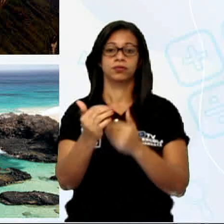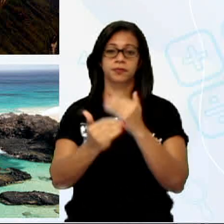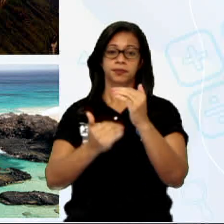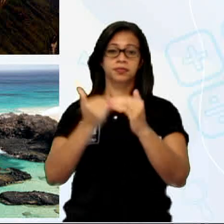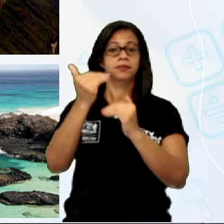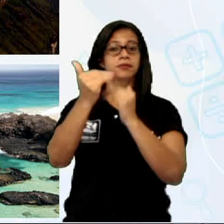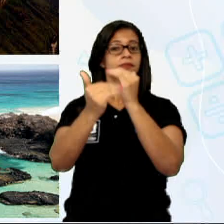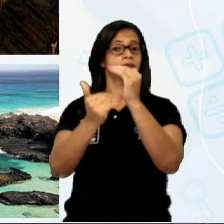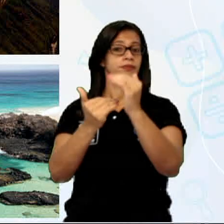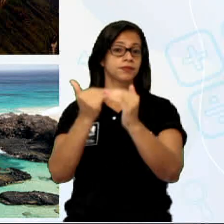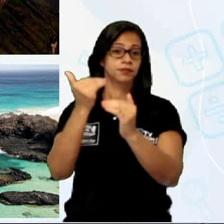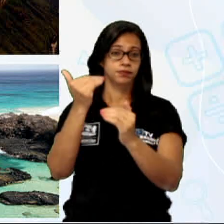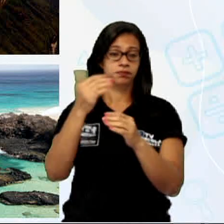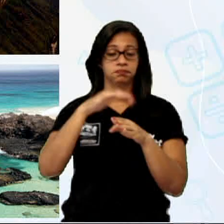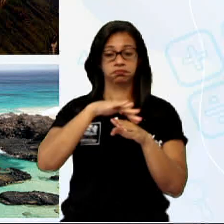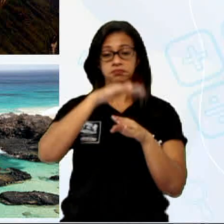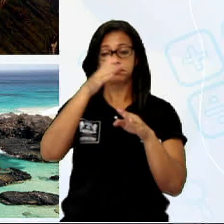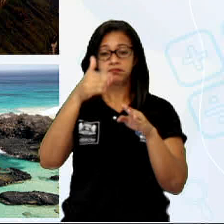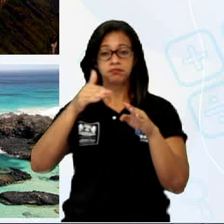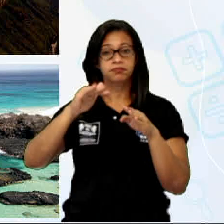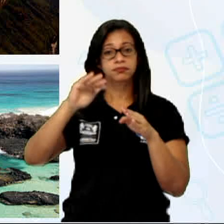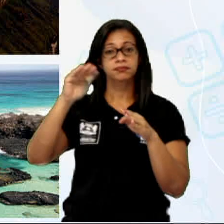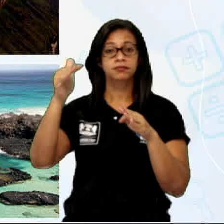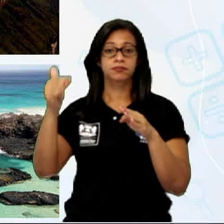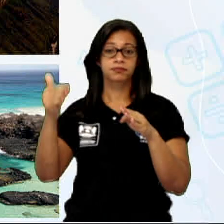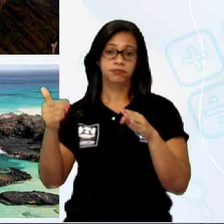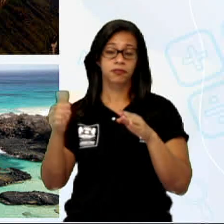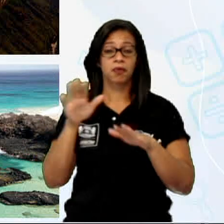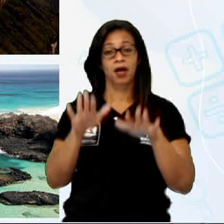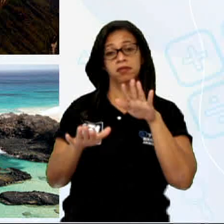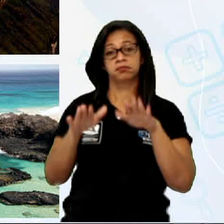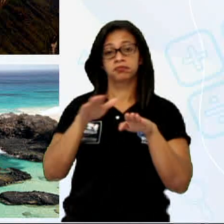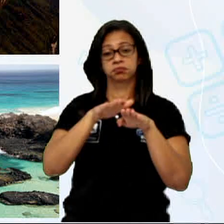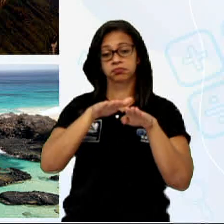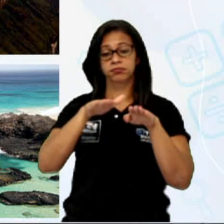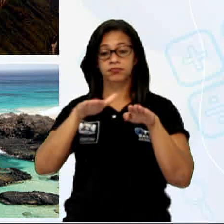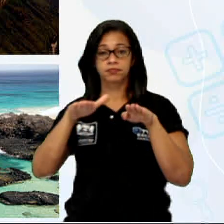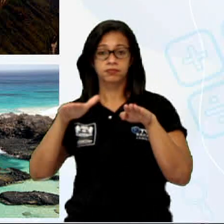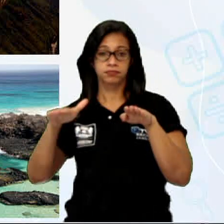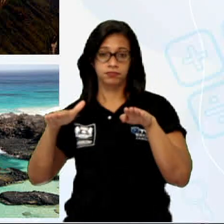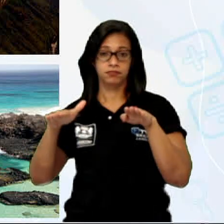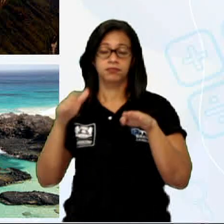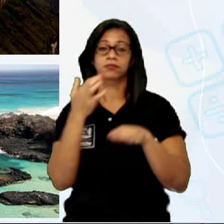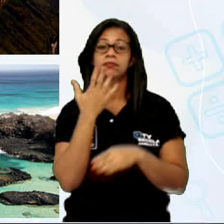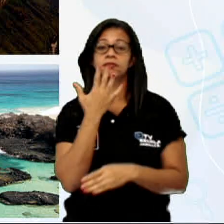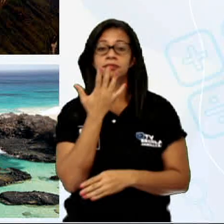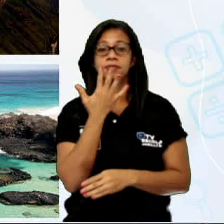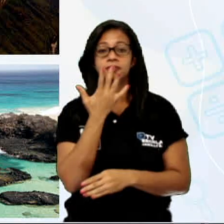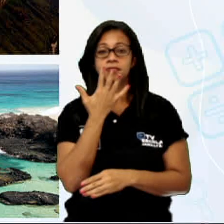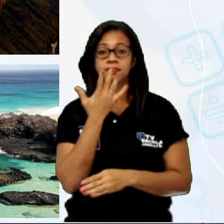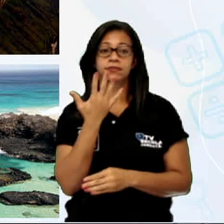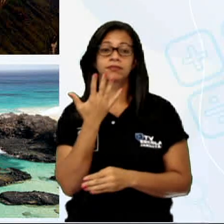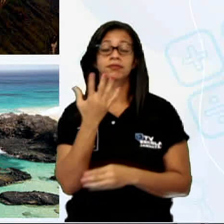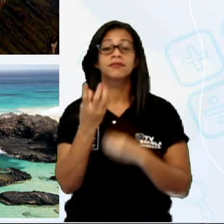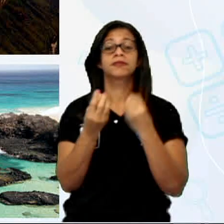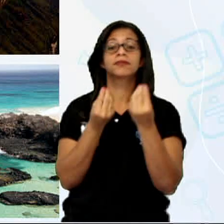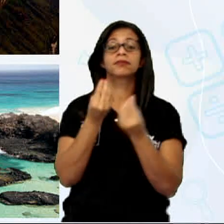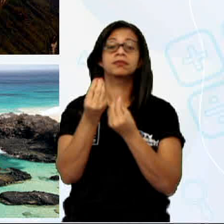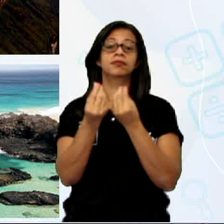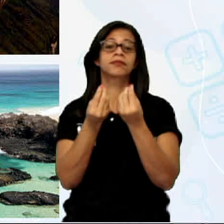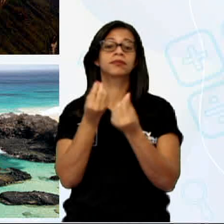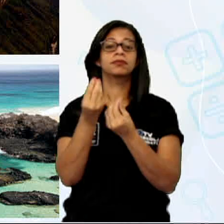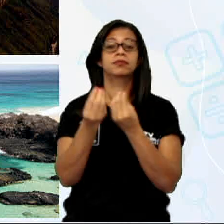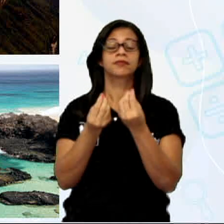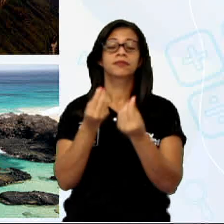As elevações, muitas vezes até planas, e as cores e os formatos que a